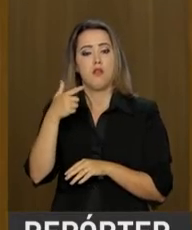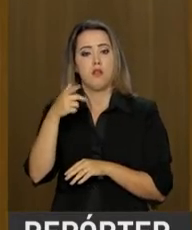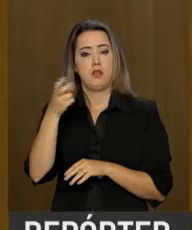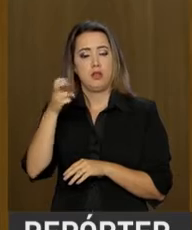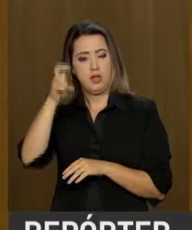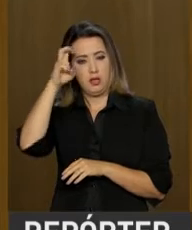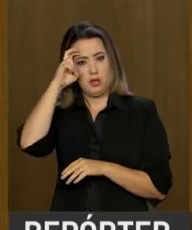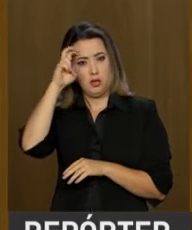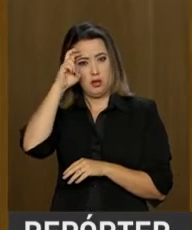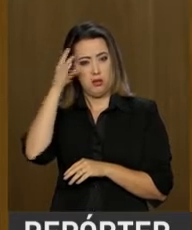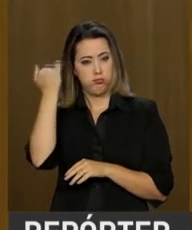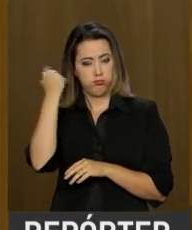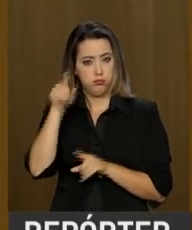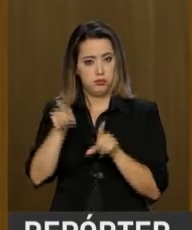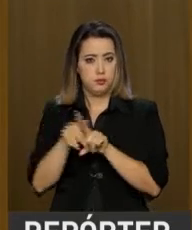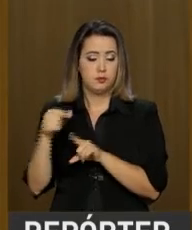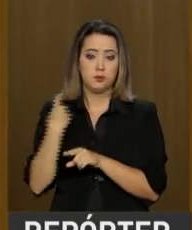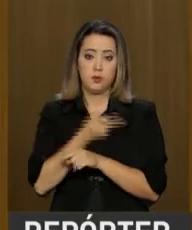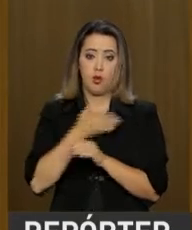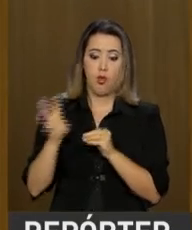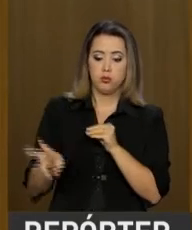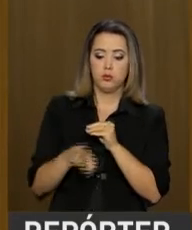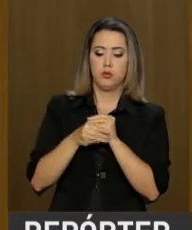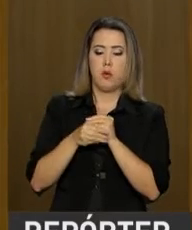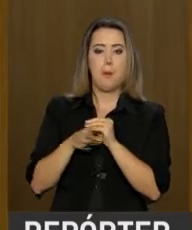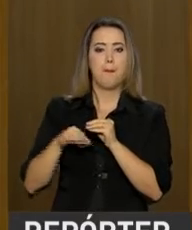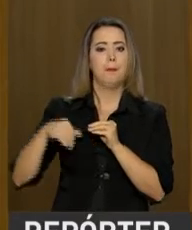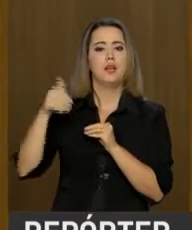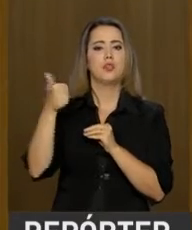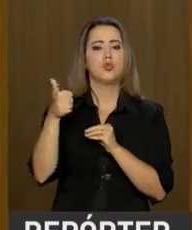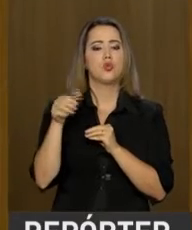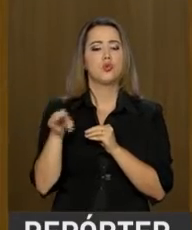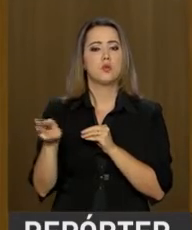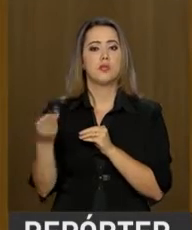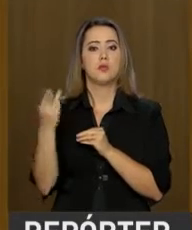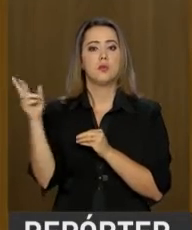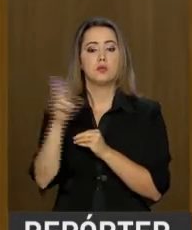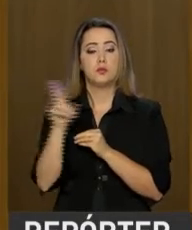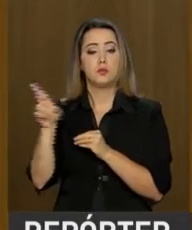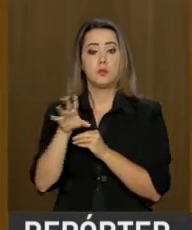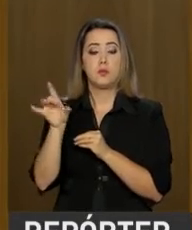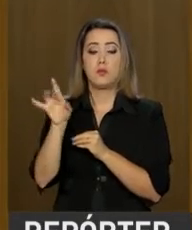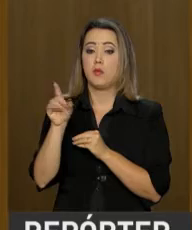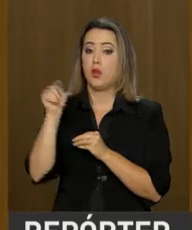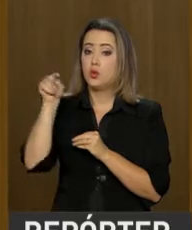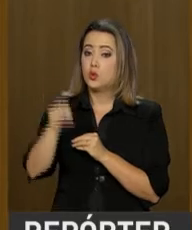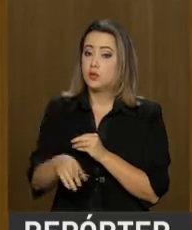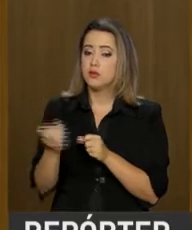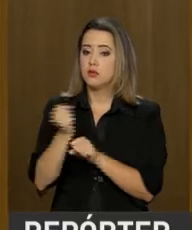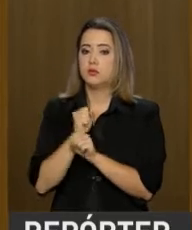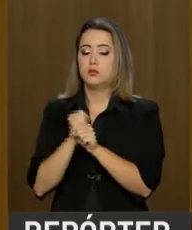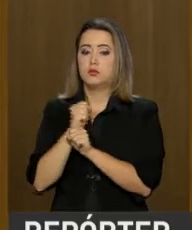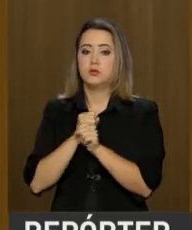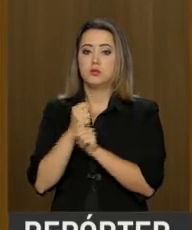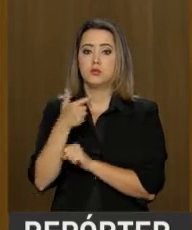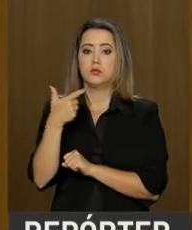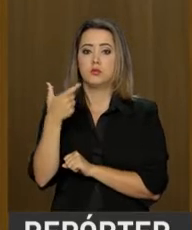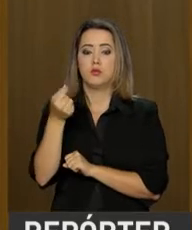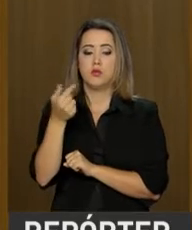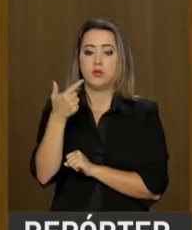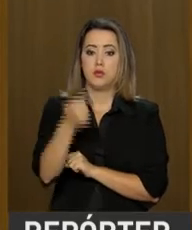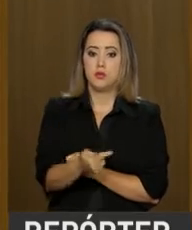modalidade complementar o governo vai investir mais de 11 milhões de reais somente nesse ano de